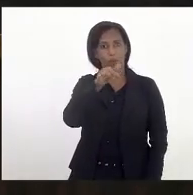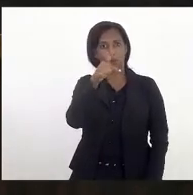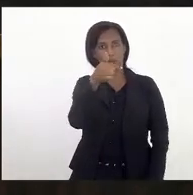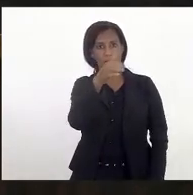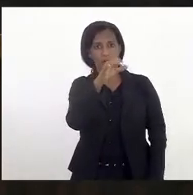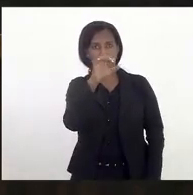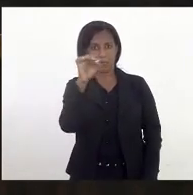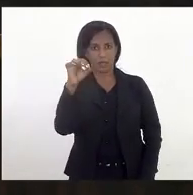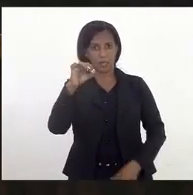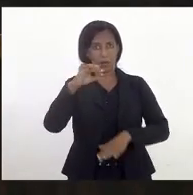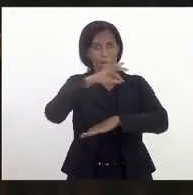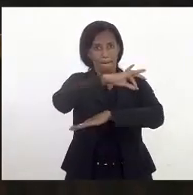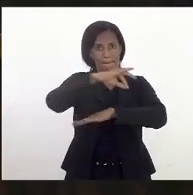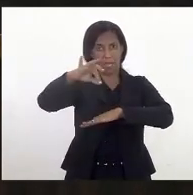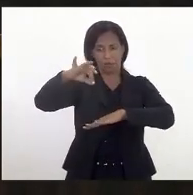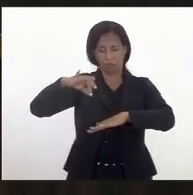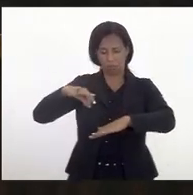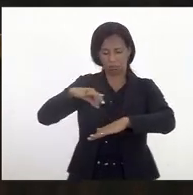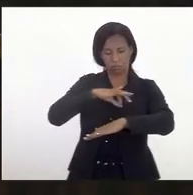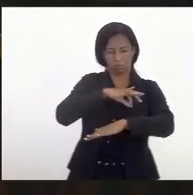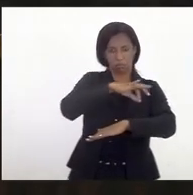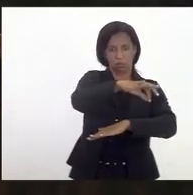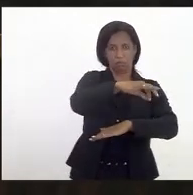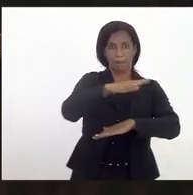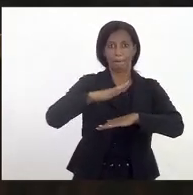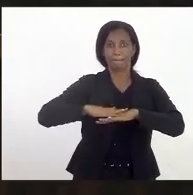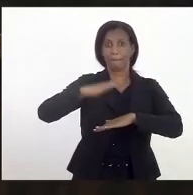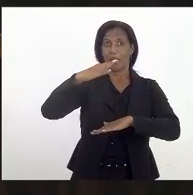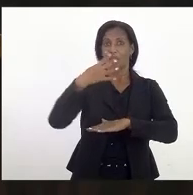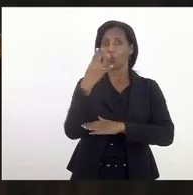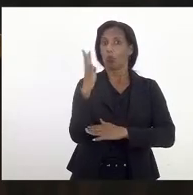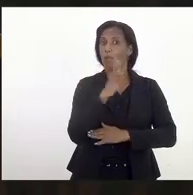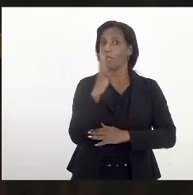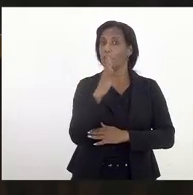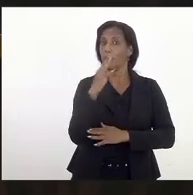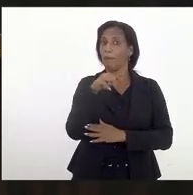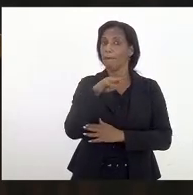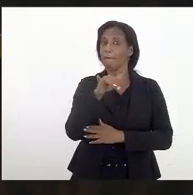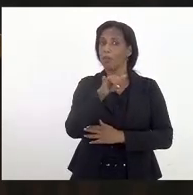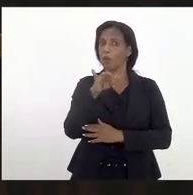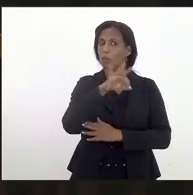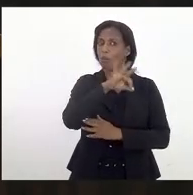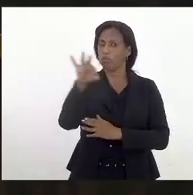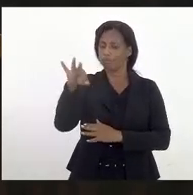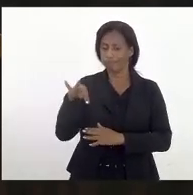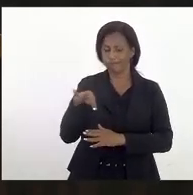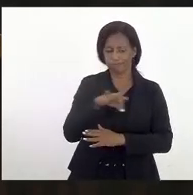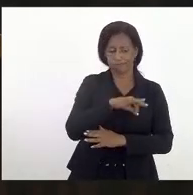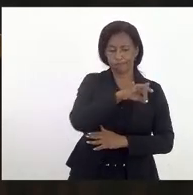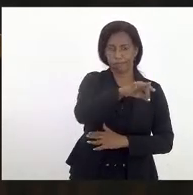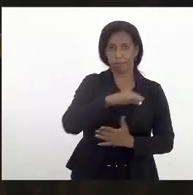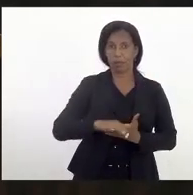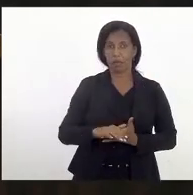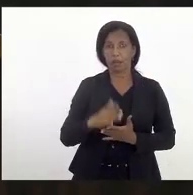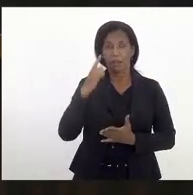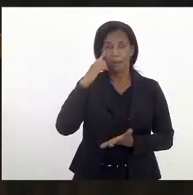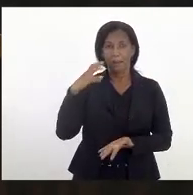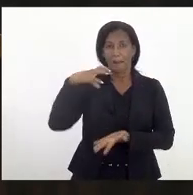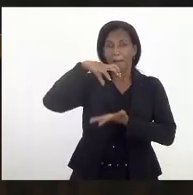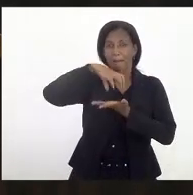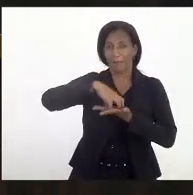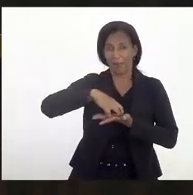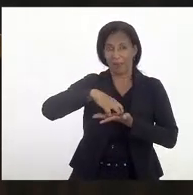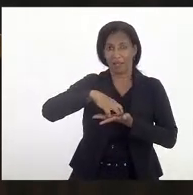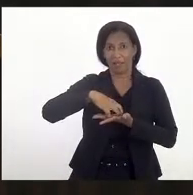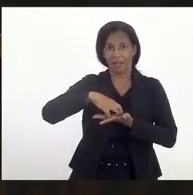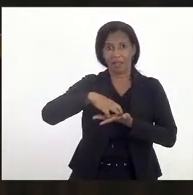plenário desta Assembleia nós temos mais de 44 mil metros quadrados é mas quando você pensa que a sede da Assembleia não é